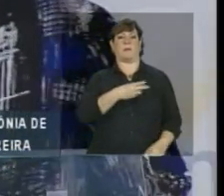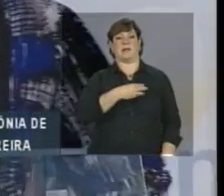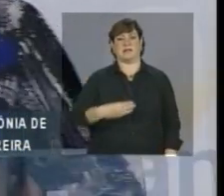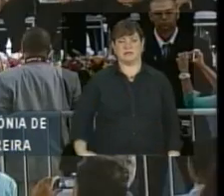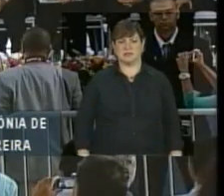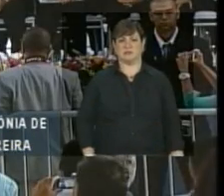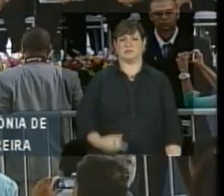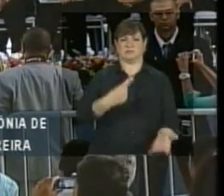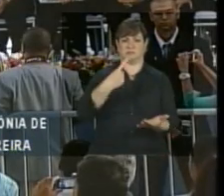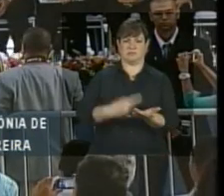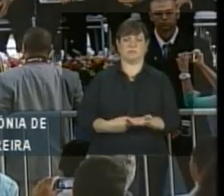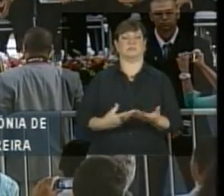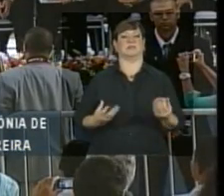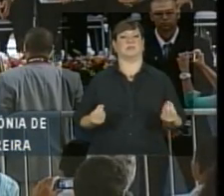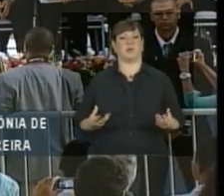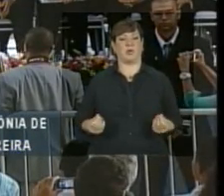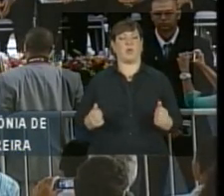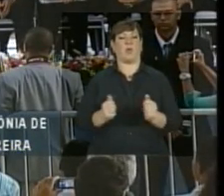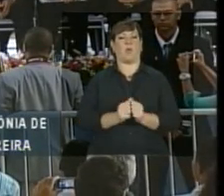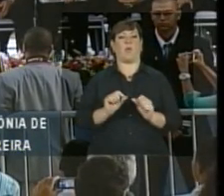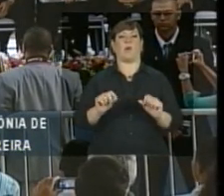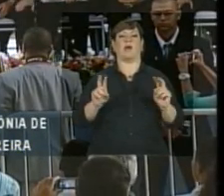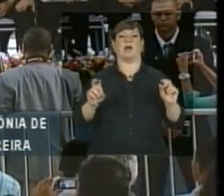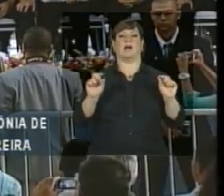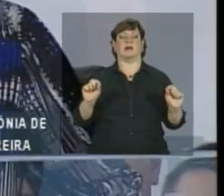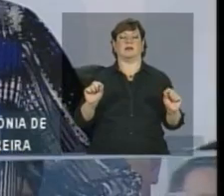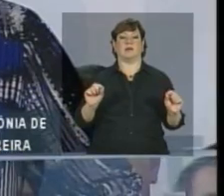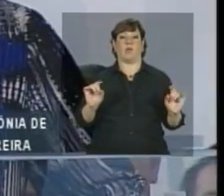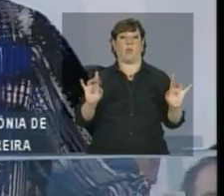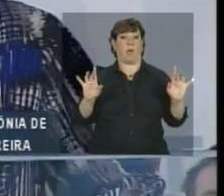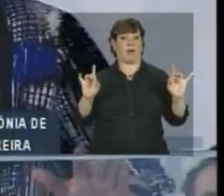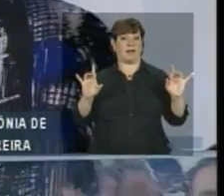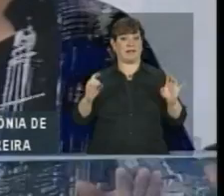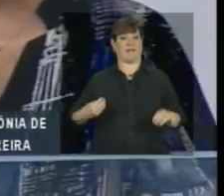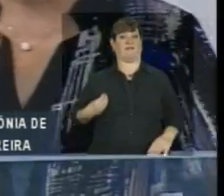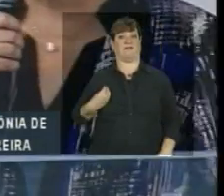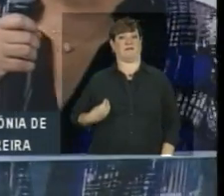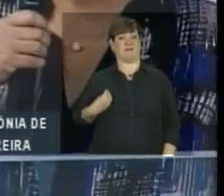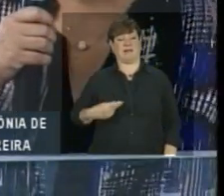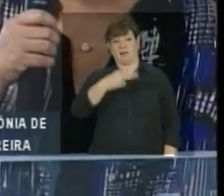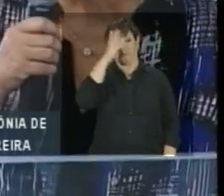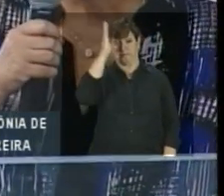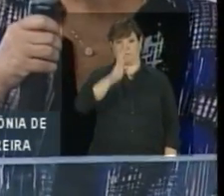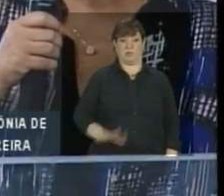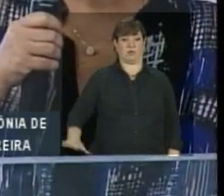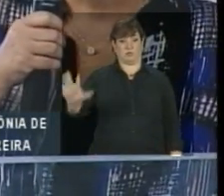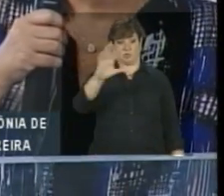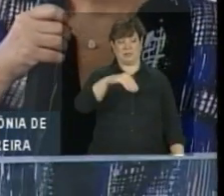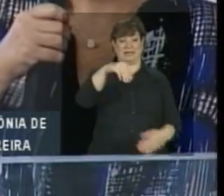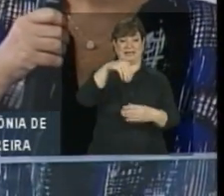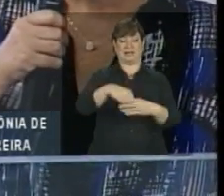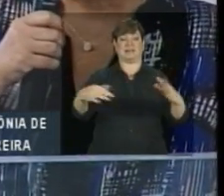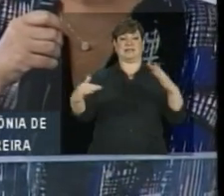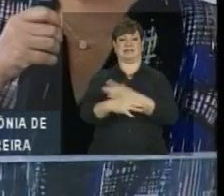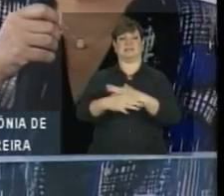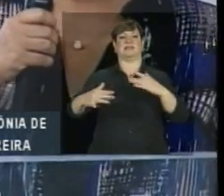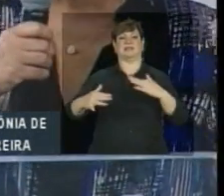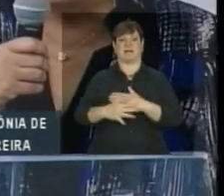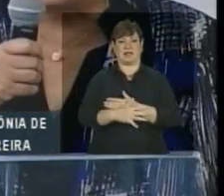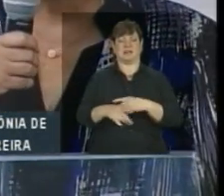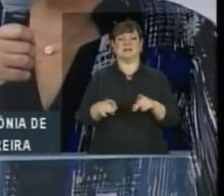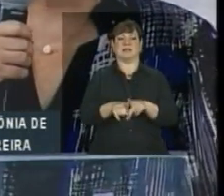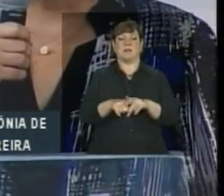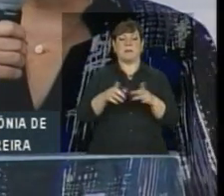extremamente comprometido com a questão da qualidade de vida dos brasileiros nas grandes cidades e